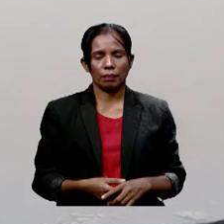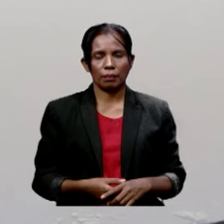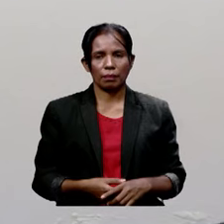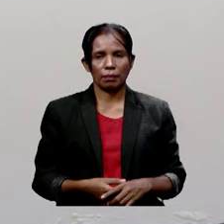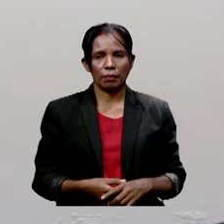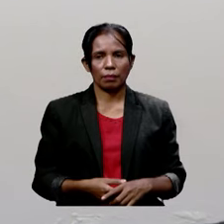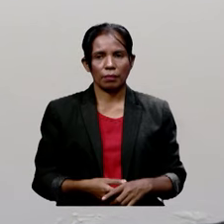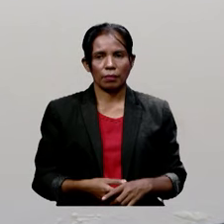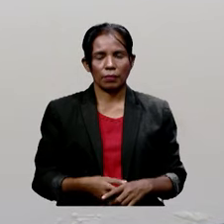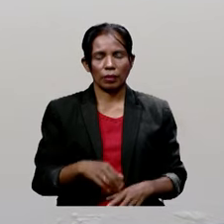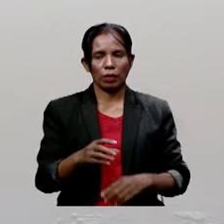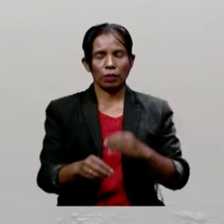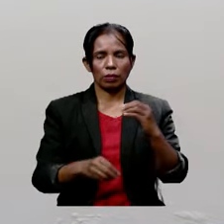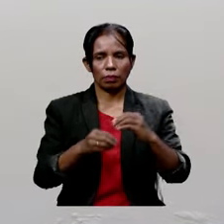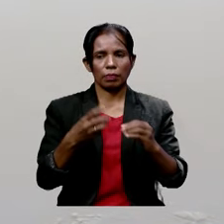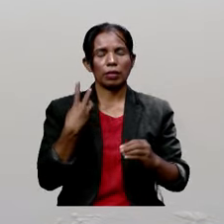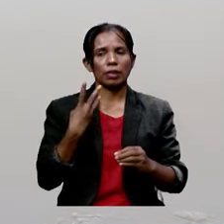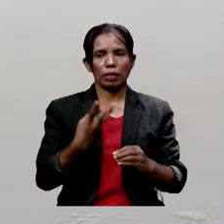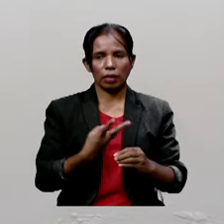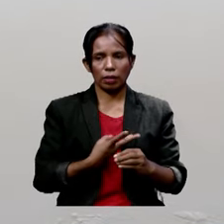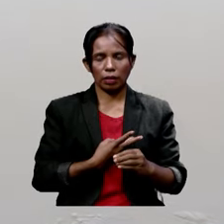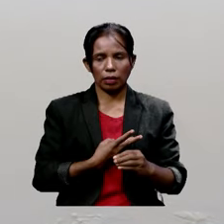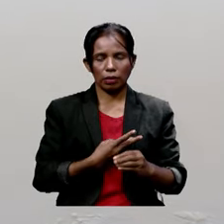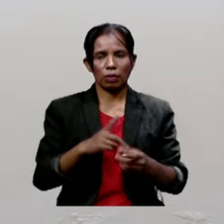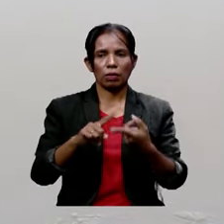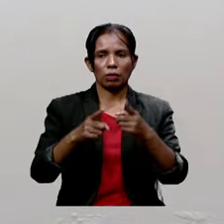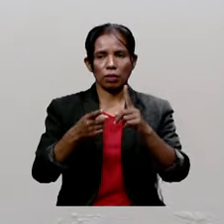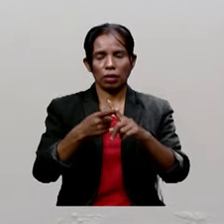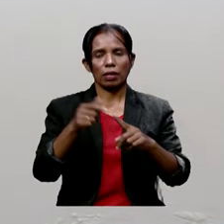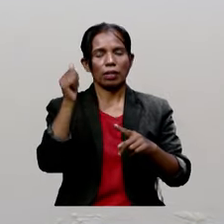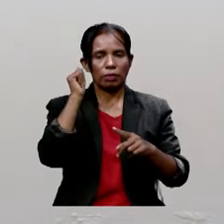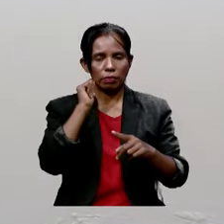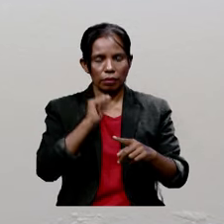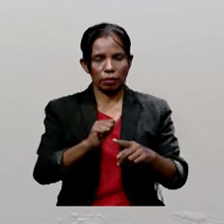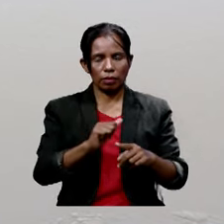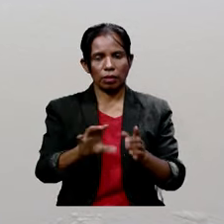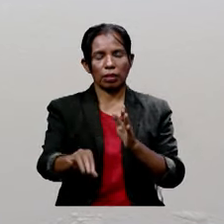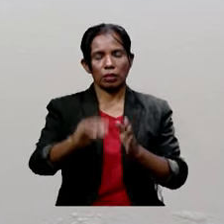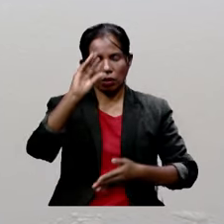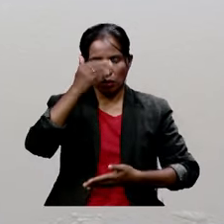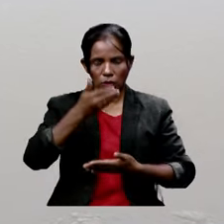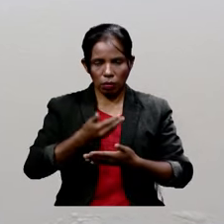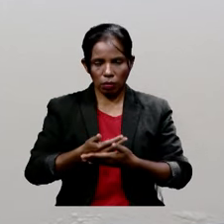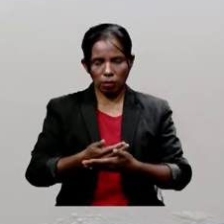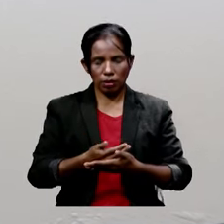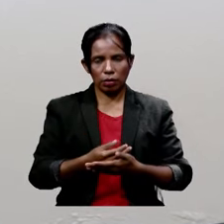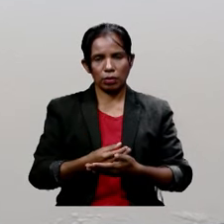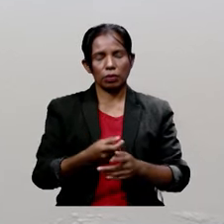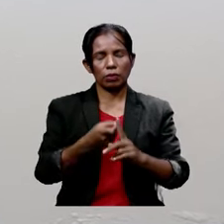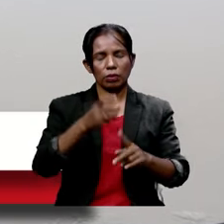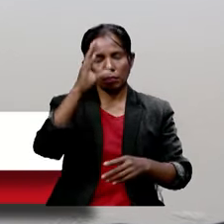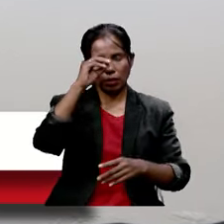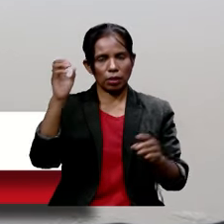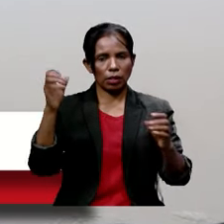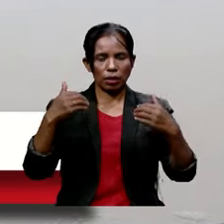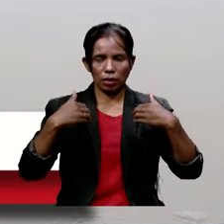Kestaung ida kona bang ita nia feto maluk nebe hetang oan husi mane nebe laia responsabilidade no ikus